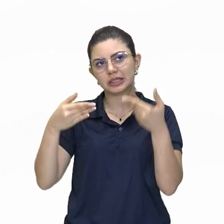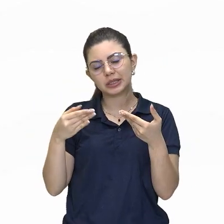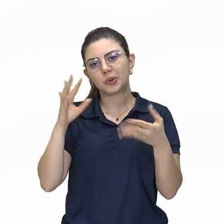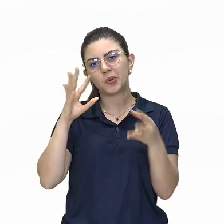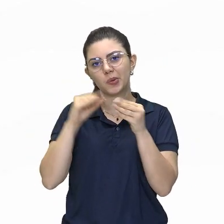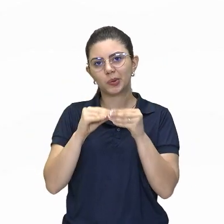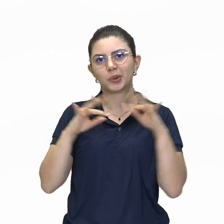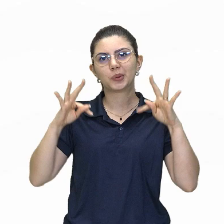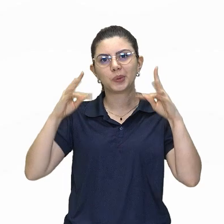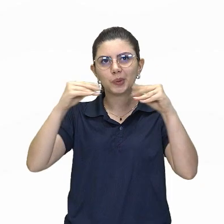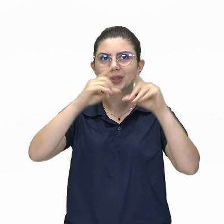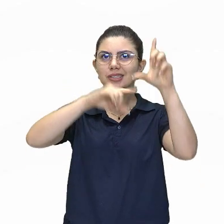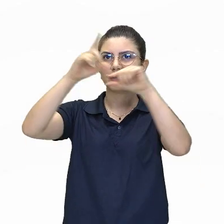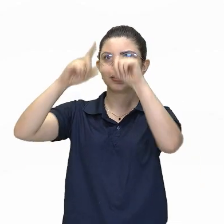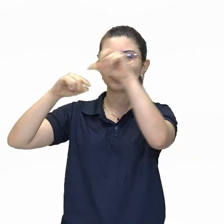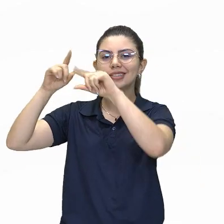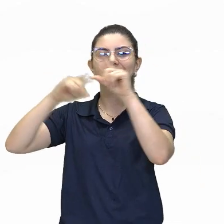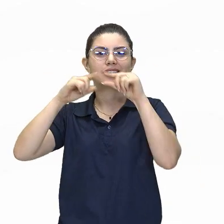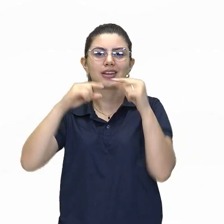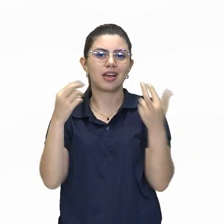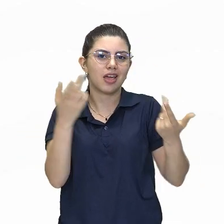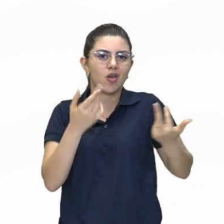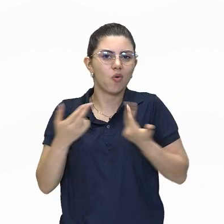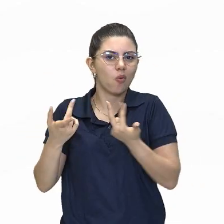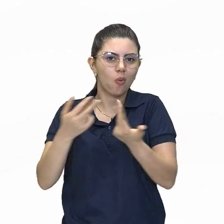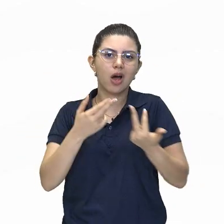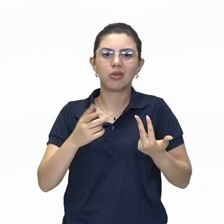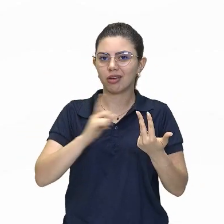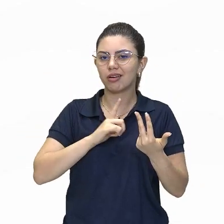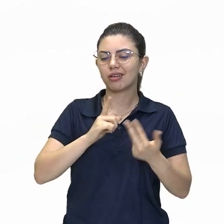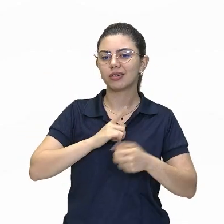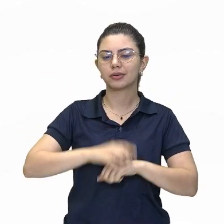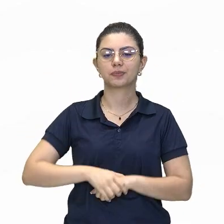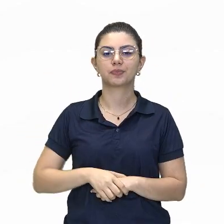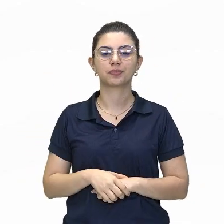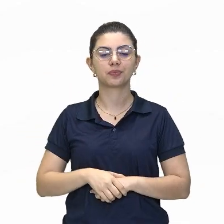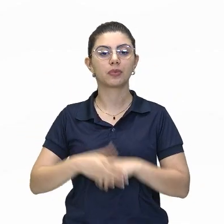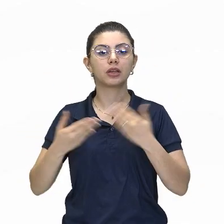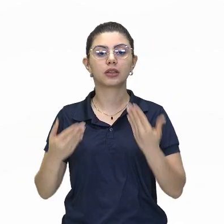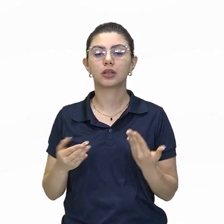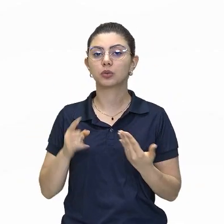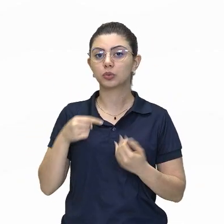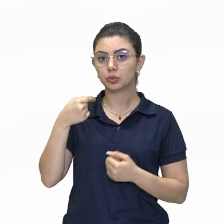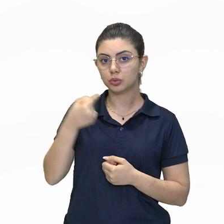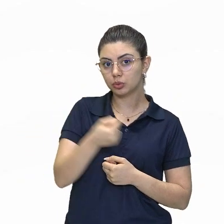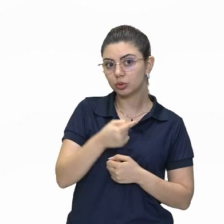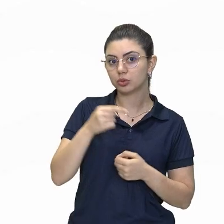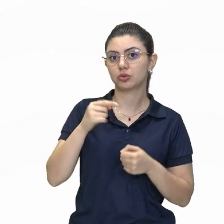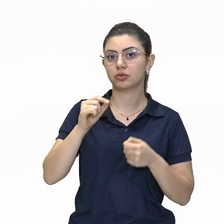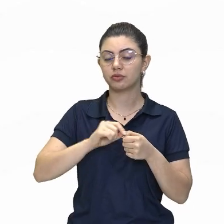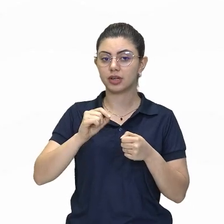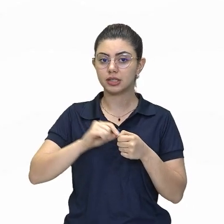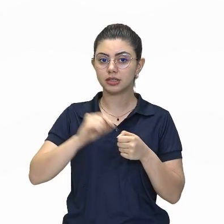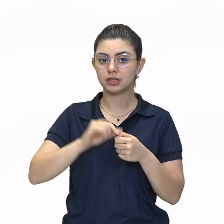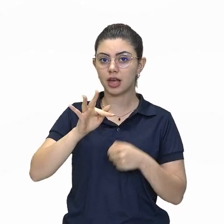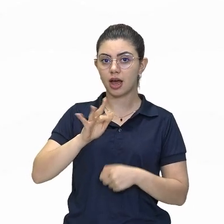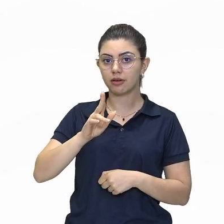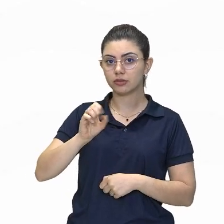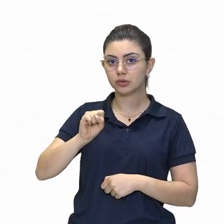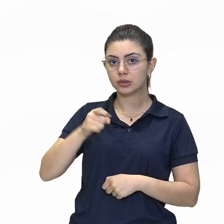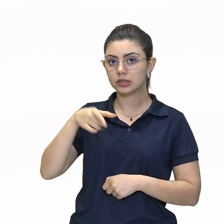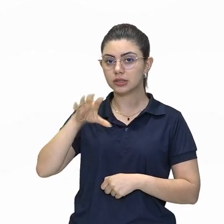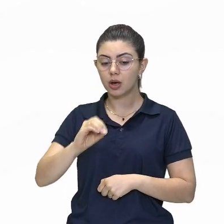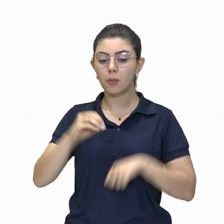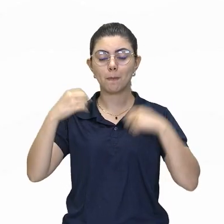processo. Acontece que, para a gente fazer acontecer a fusão nuclear, eu também preciso de muita